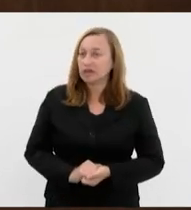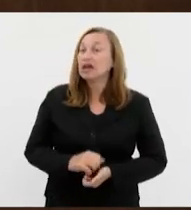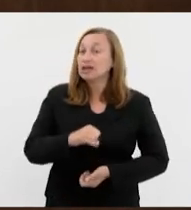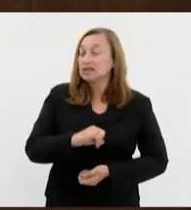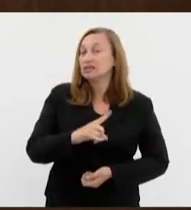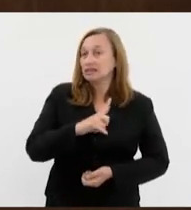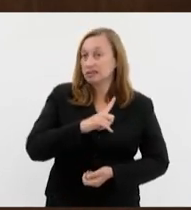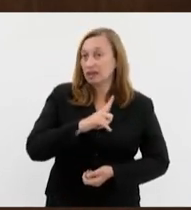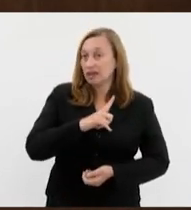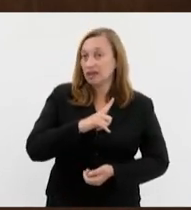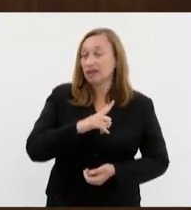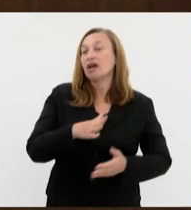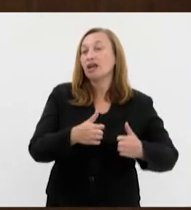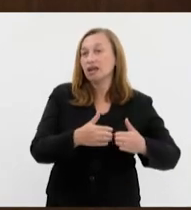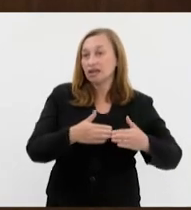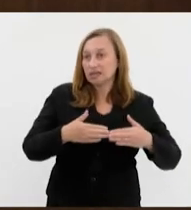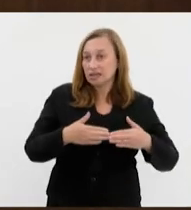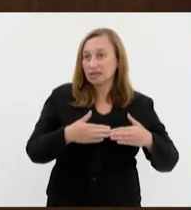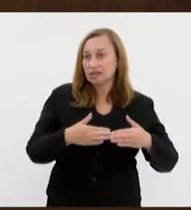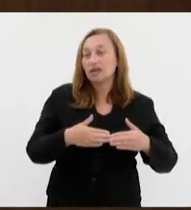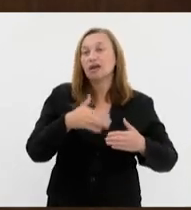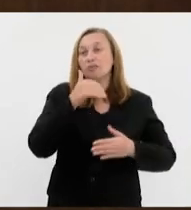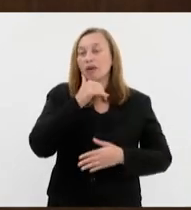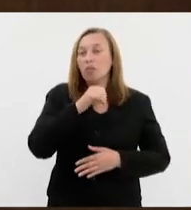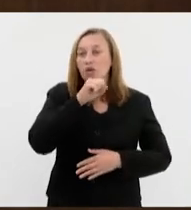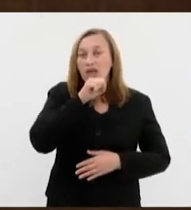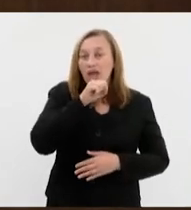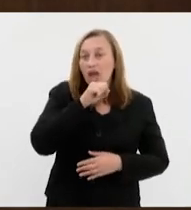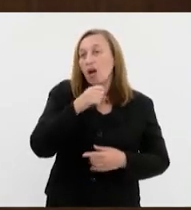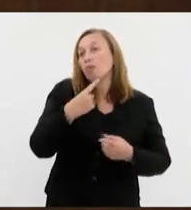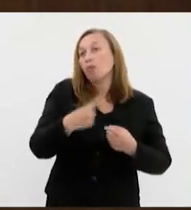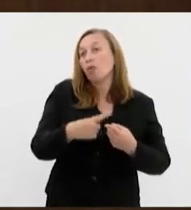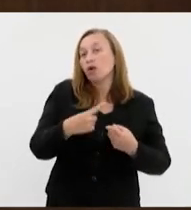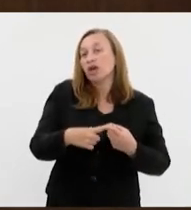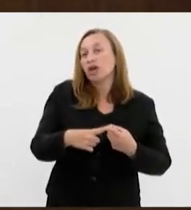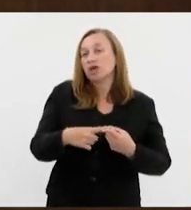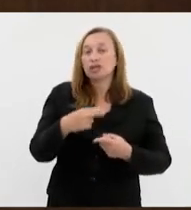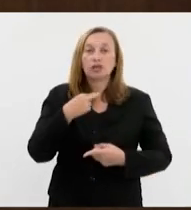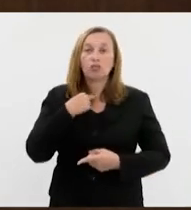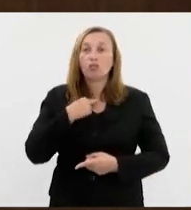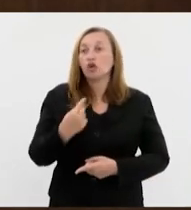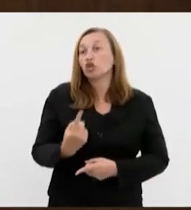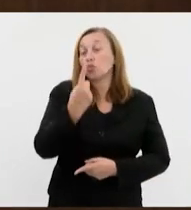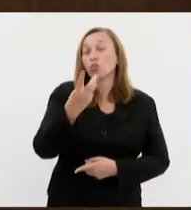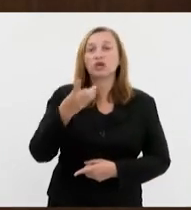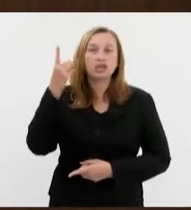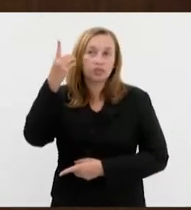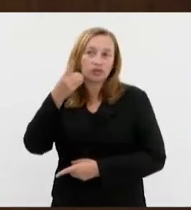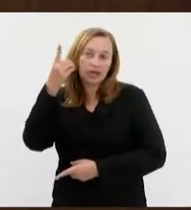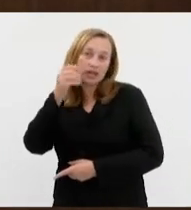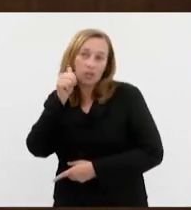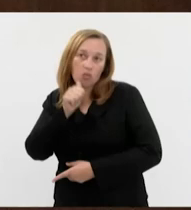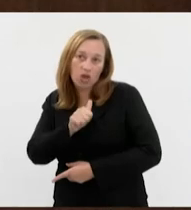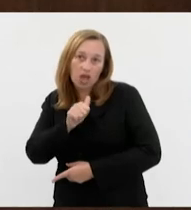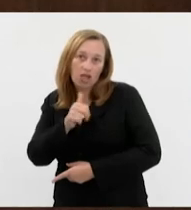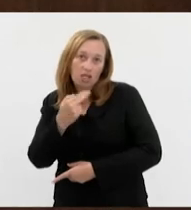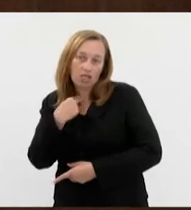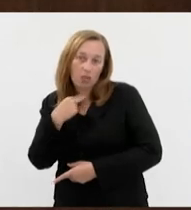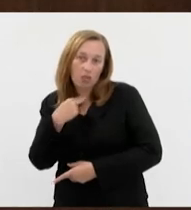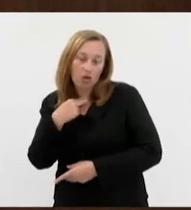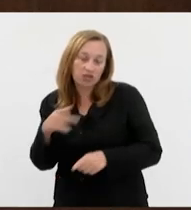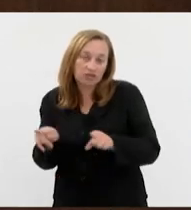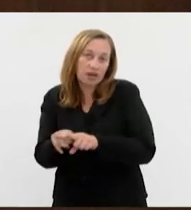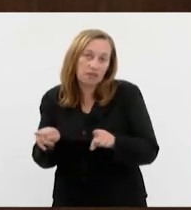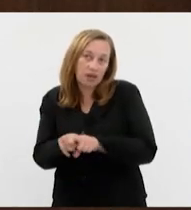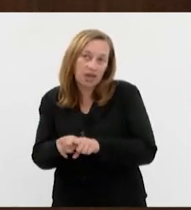licença paternidade para as mulheres, por que uma parlamentar, claro, sendo mulher, não pode também